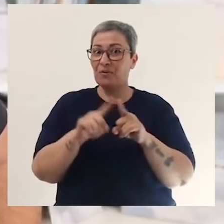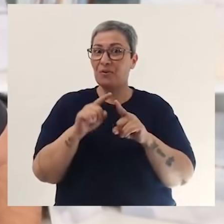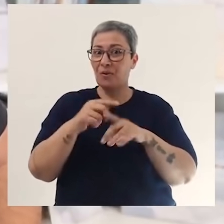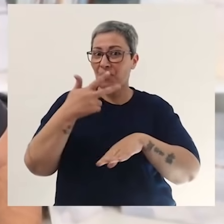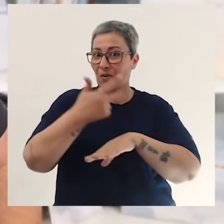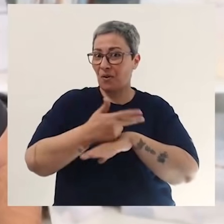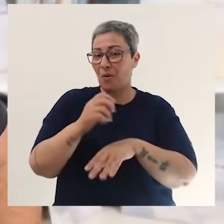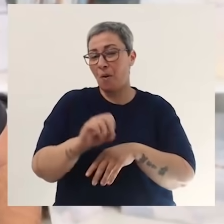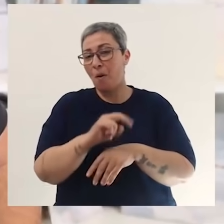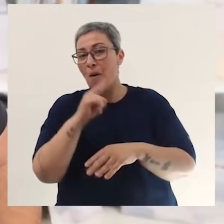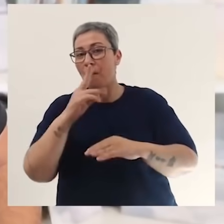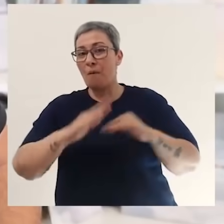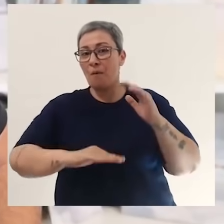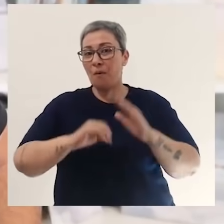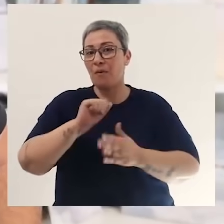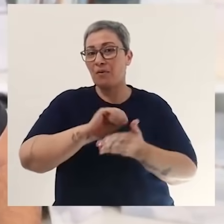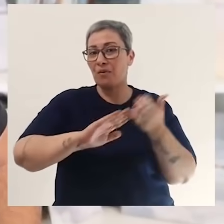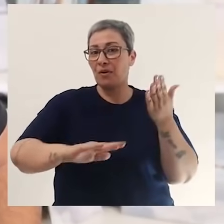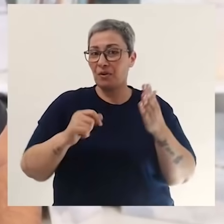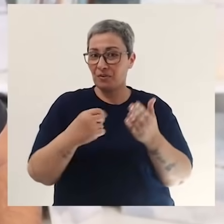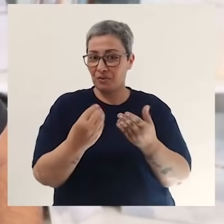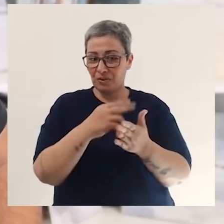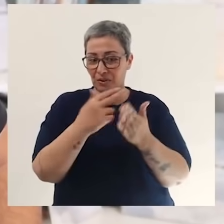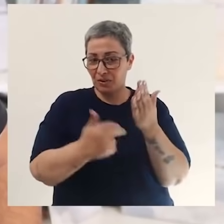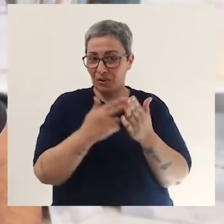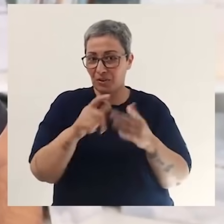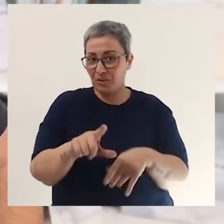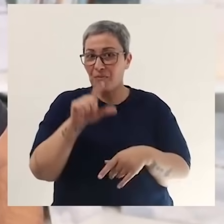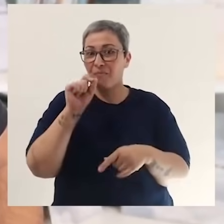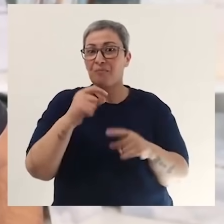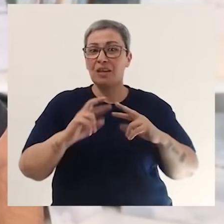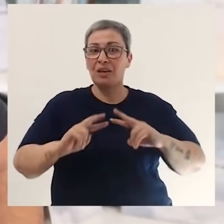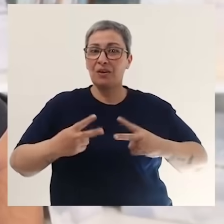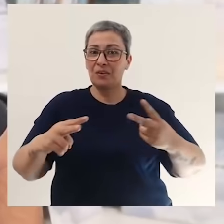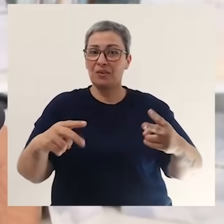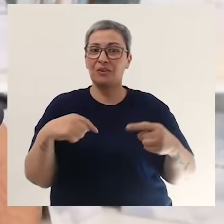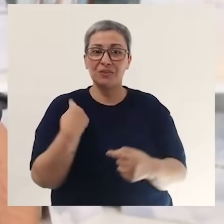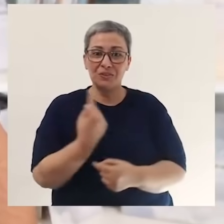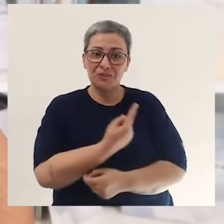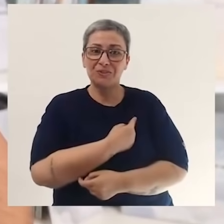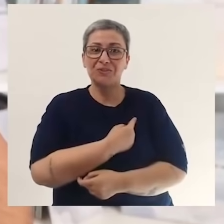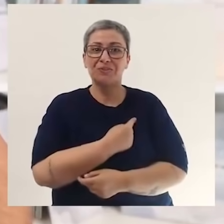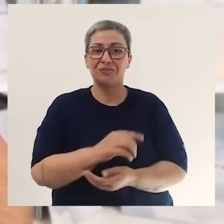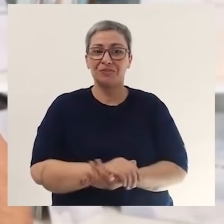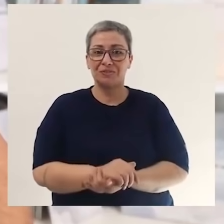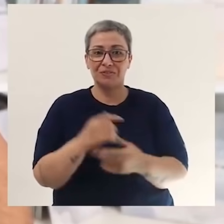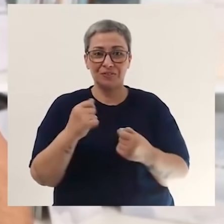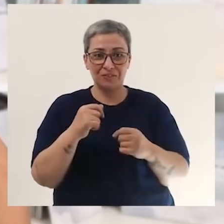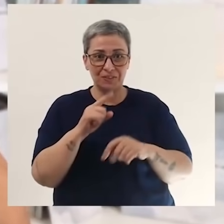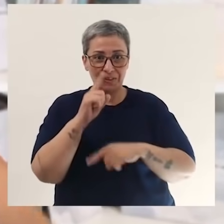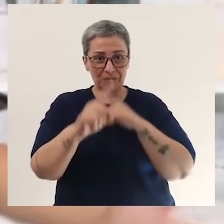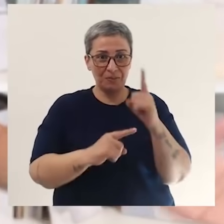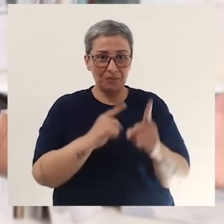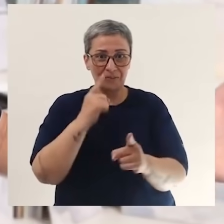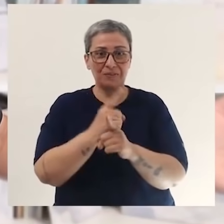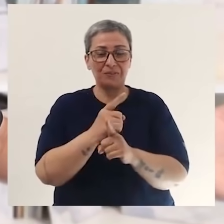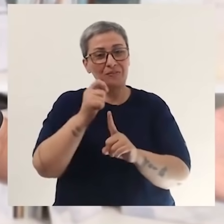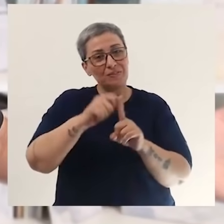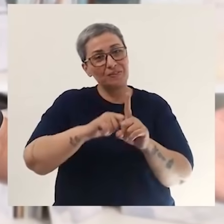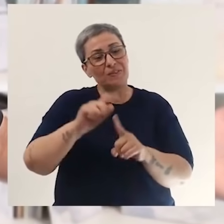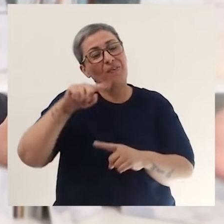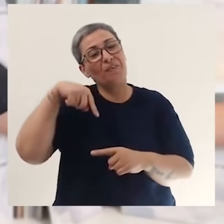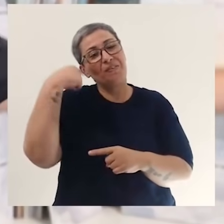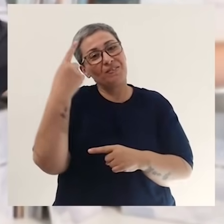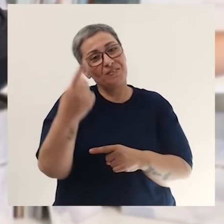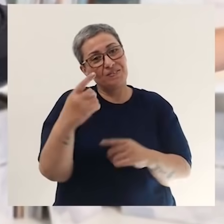vídeo ou atividade, desenho que vocês preferirem, bem, compartilhe conosco. Nos vemos o quê? Somente no